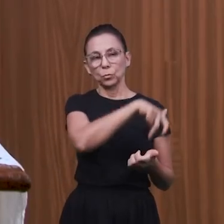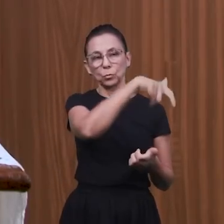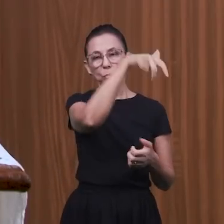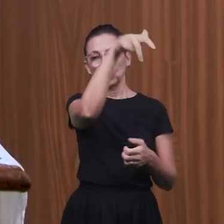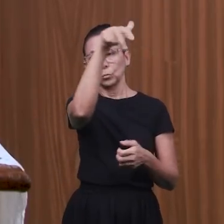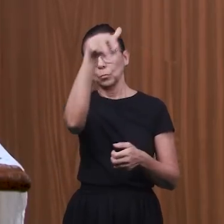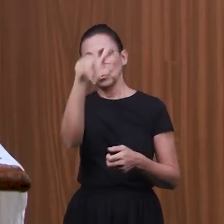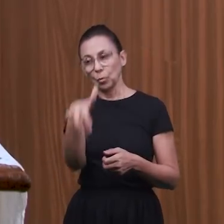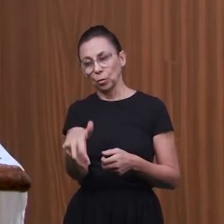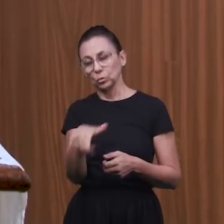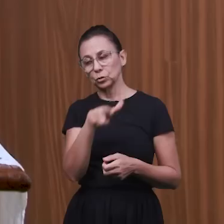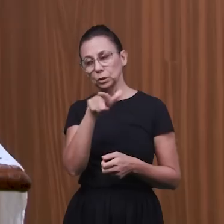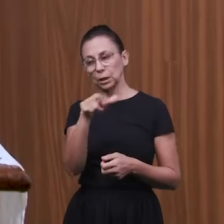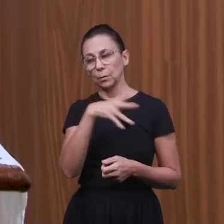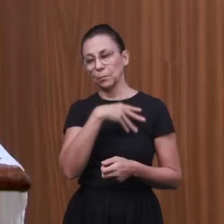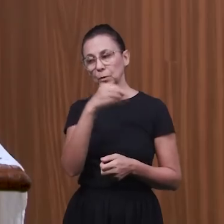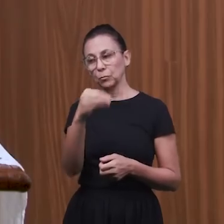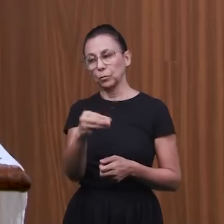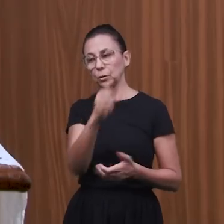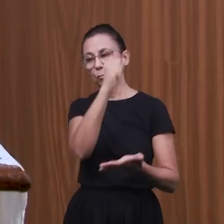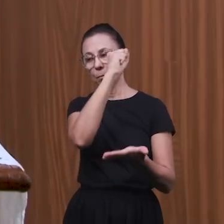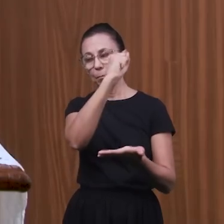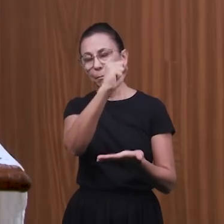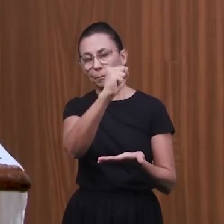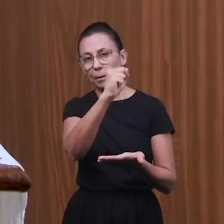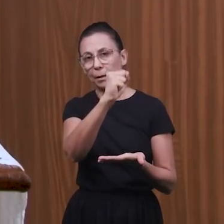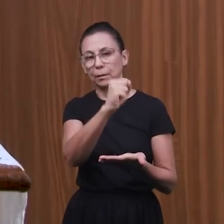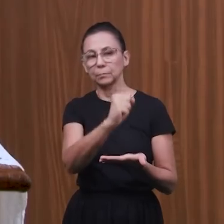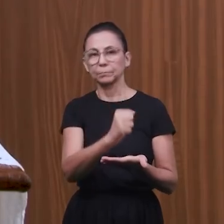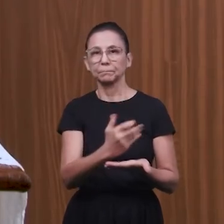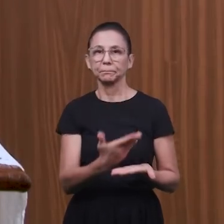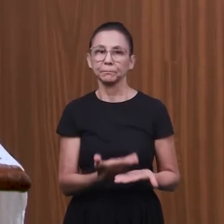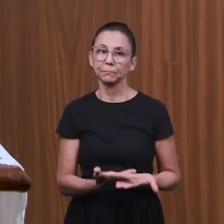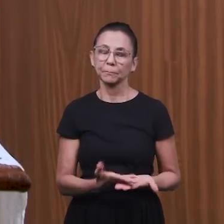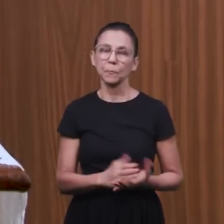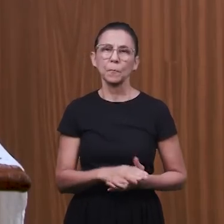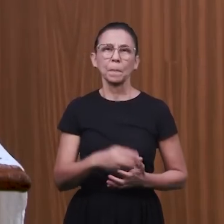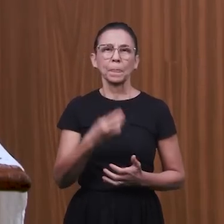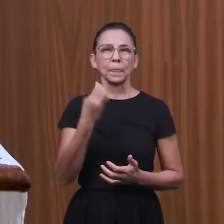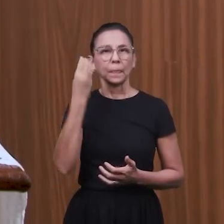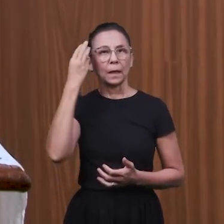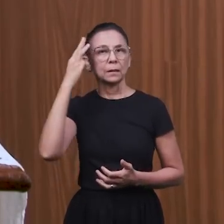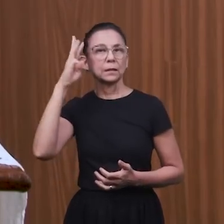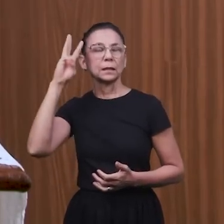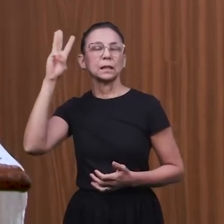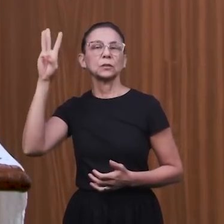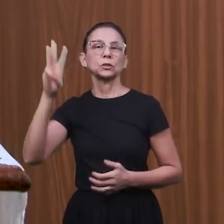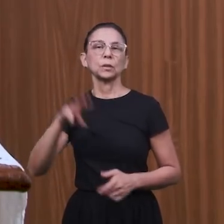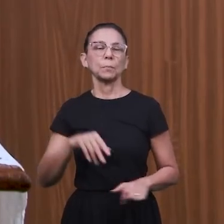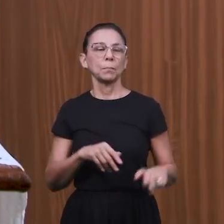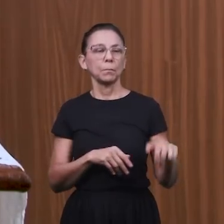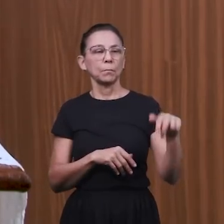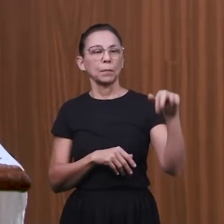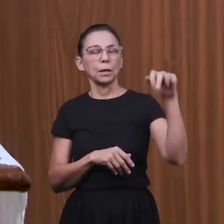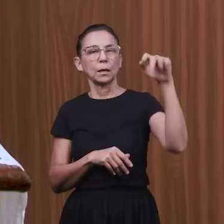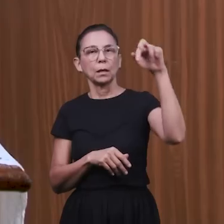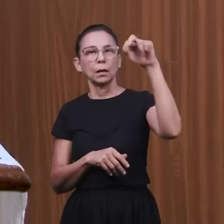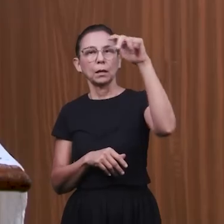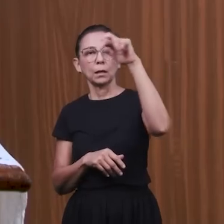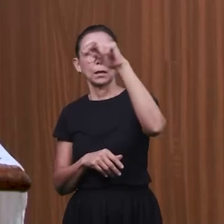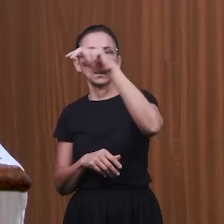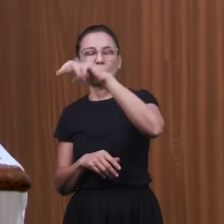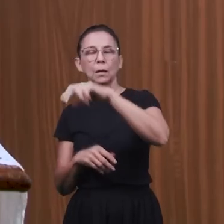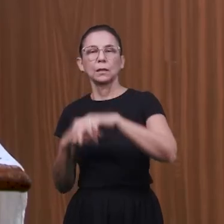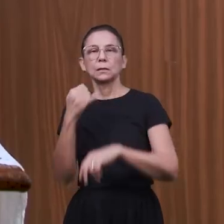e ressurreição do Senhor Jesus. Quando terminaram aquela jornada de 3 dias e chegaram ao monte, Isaque vê